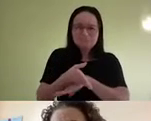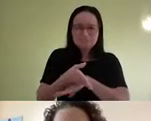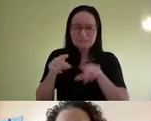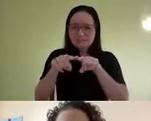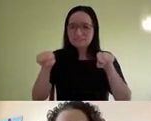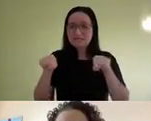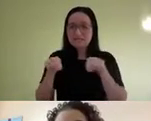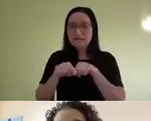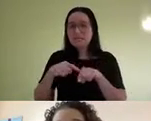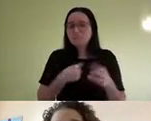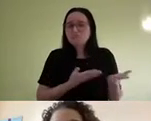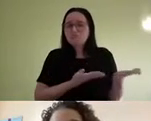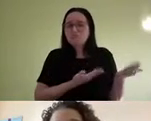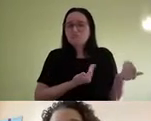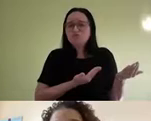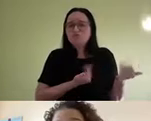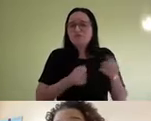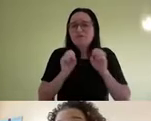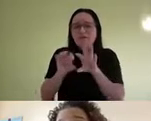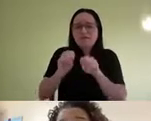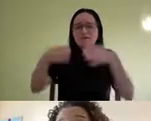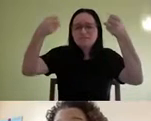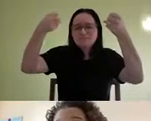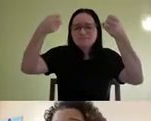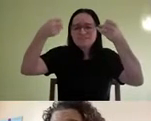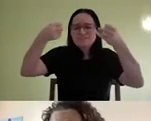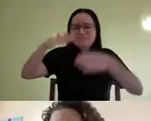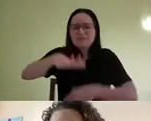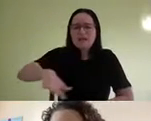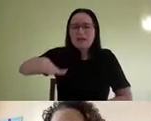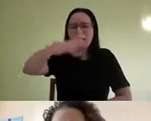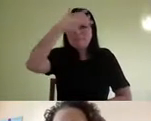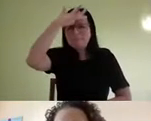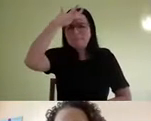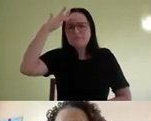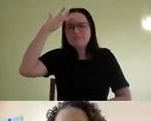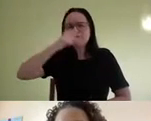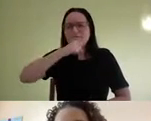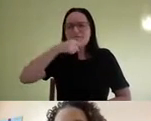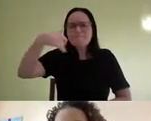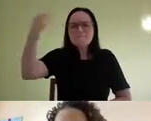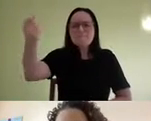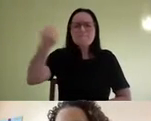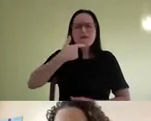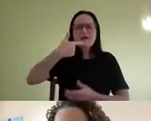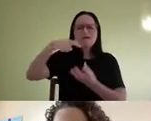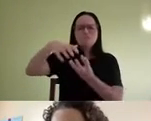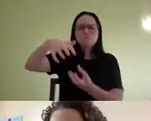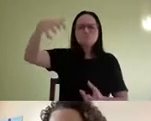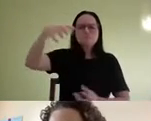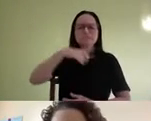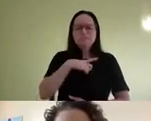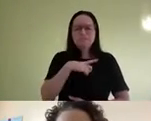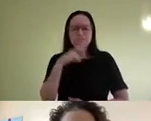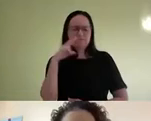novinha, tendo que explicar coisas, às vezes, para pessoas bem mais velhas do que eu e, às vezes, a gente é julgado pela